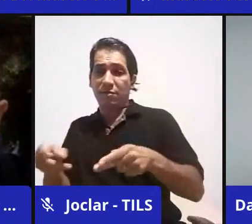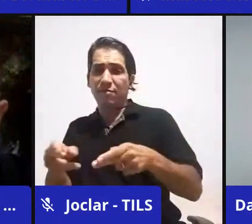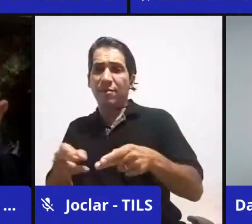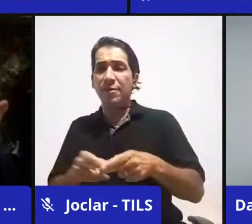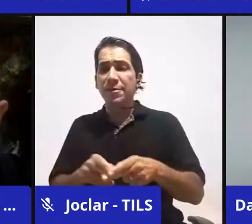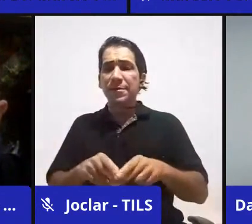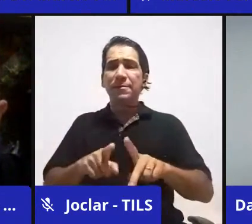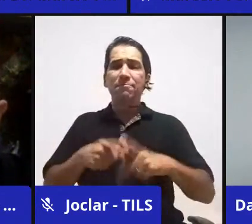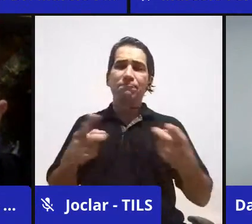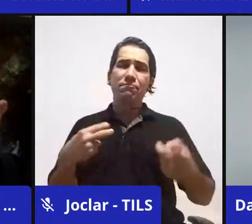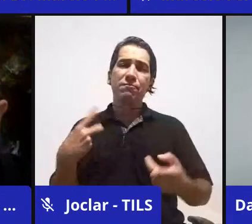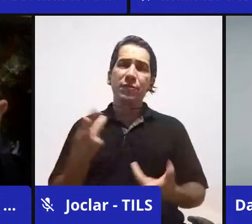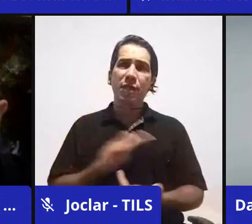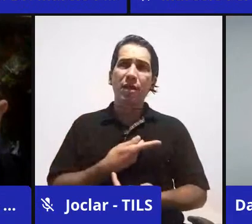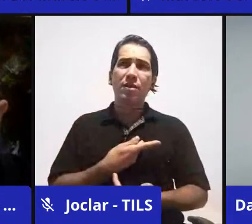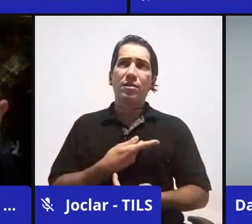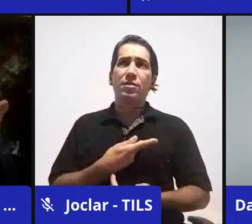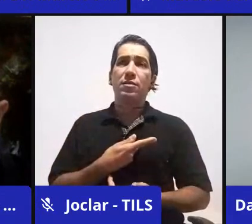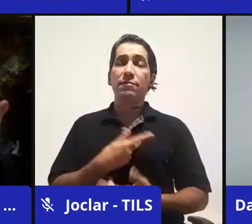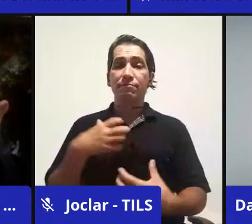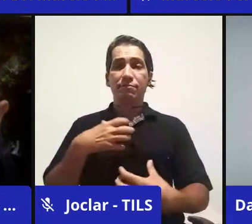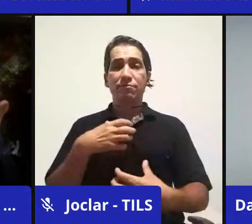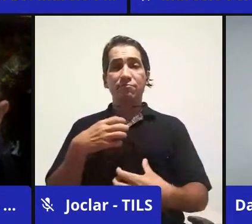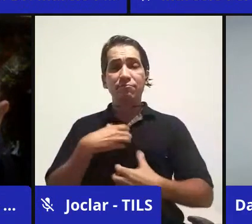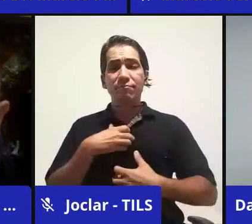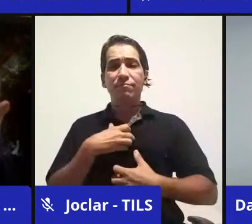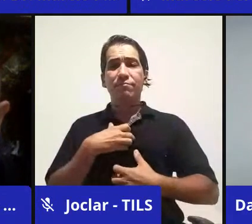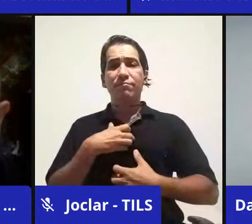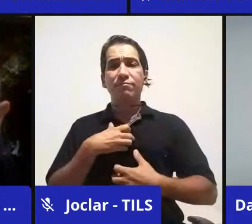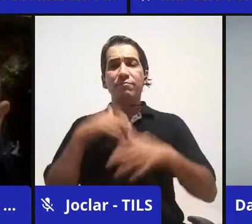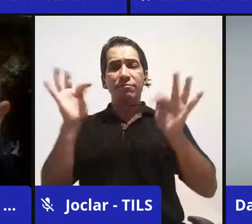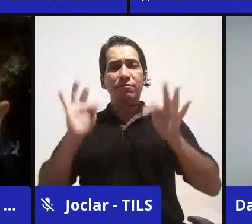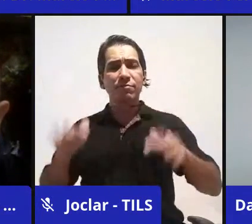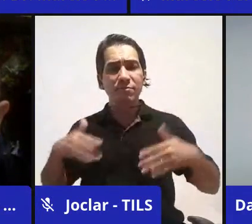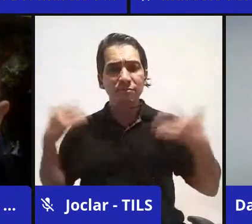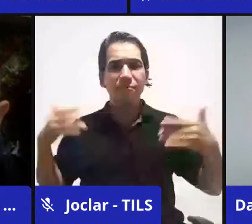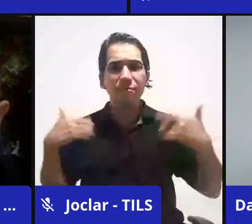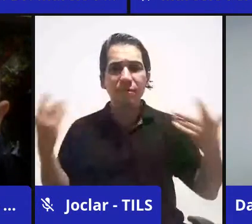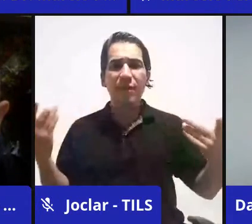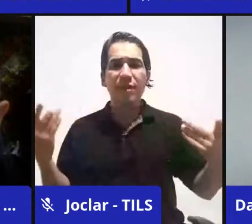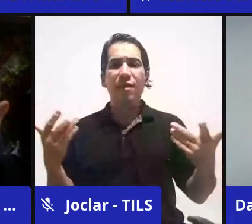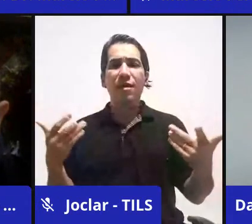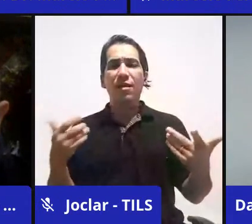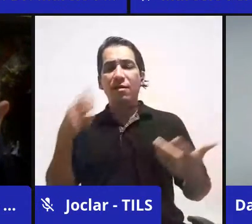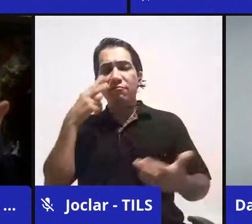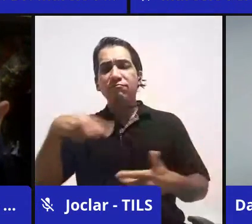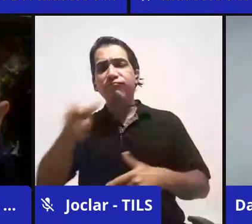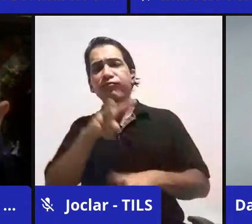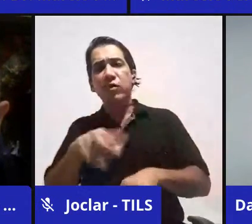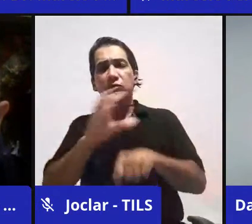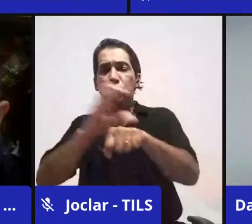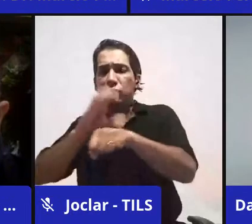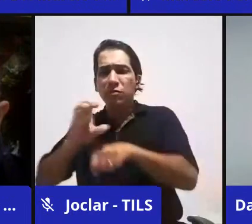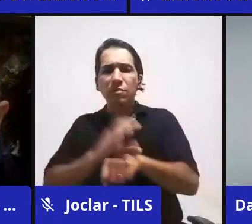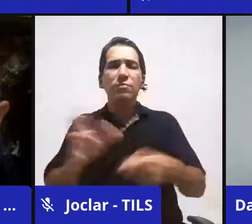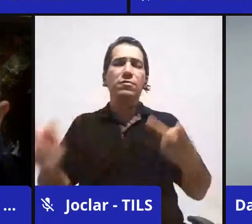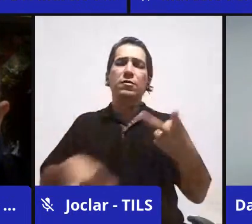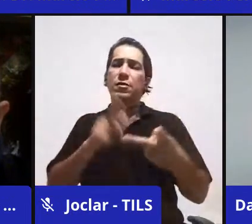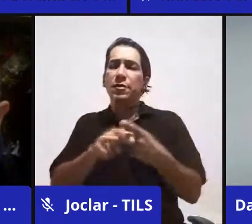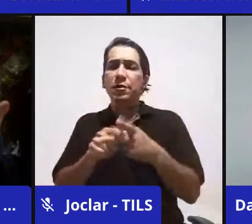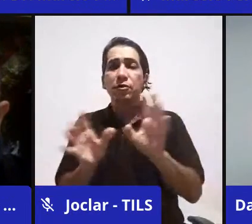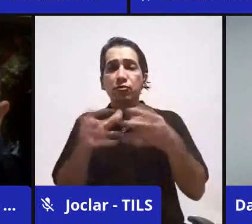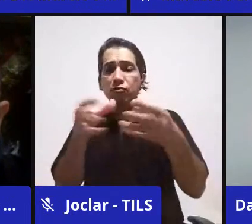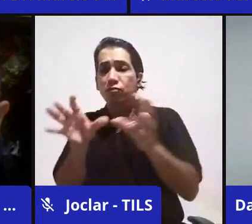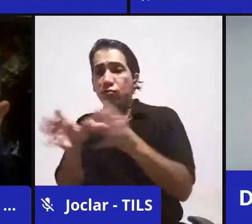uma alegria hoje ver que o curso, o grupo, todos os envolvidos, não somente conseguiu